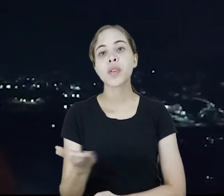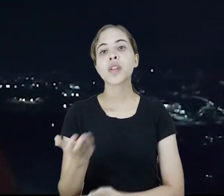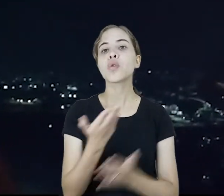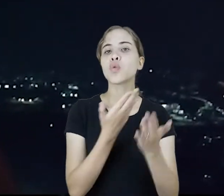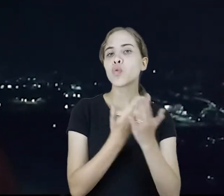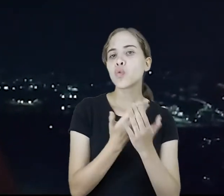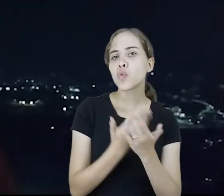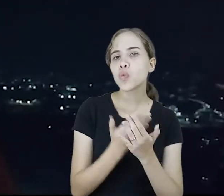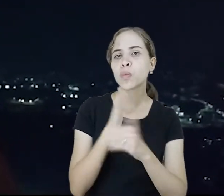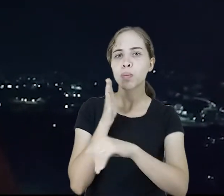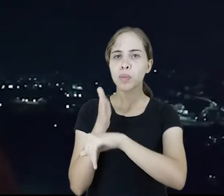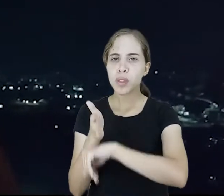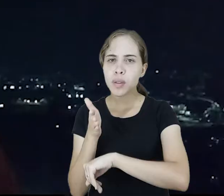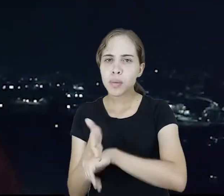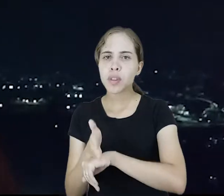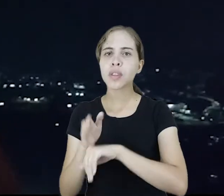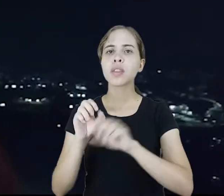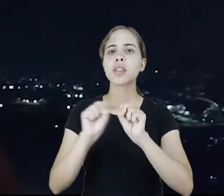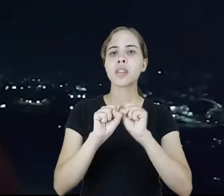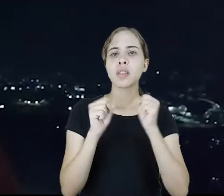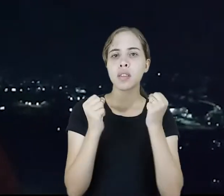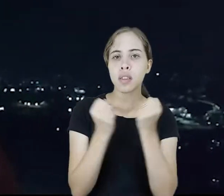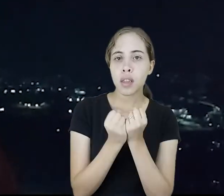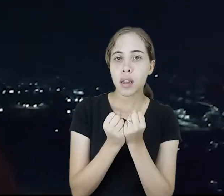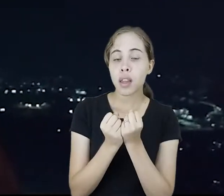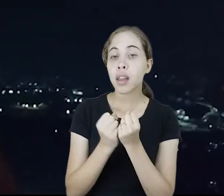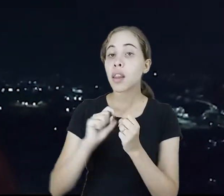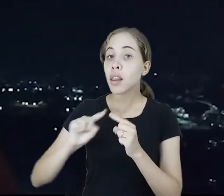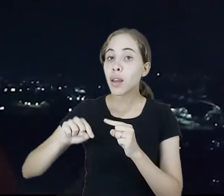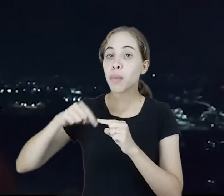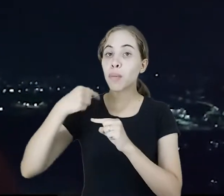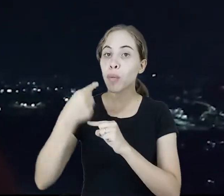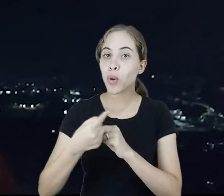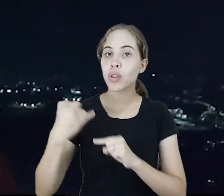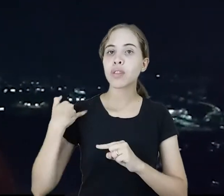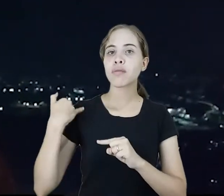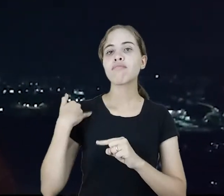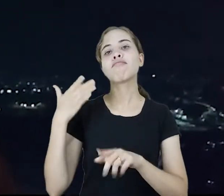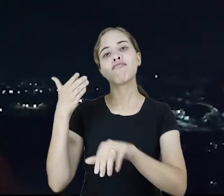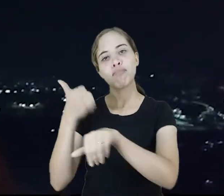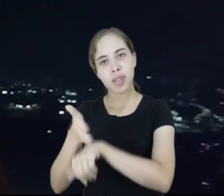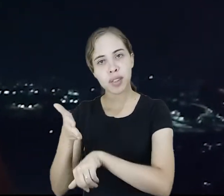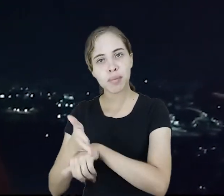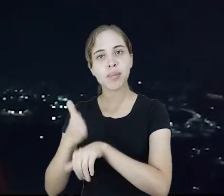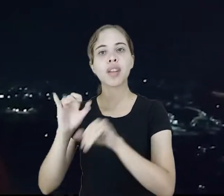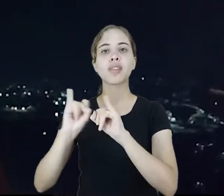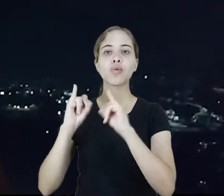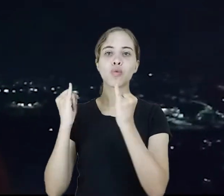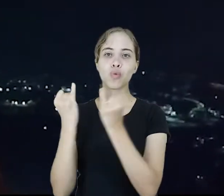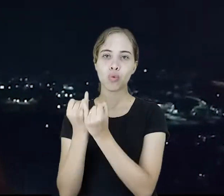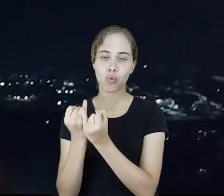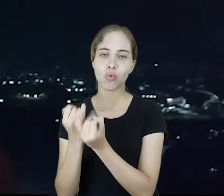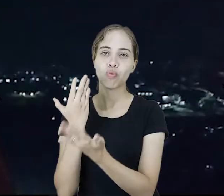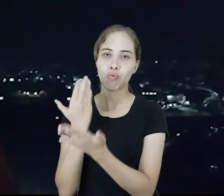estudasse, frequentasse o seminário e que depois, na devida idade, frequentasse, estudasse o